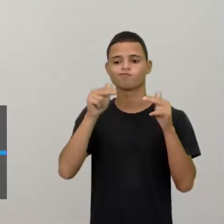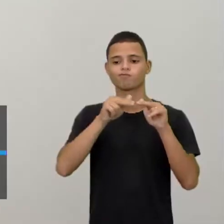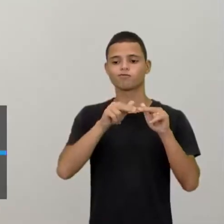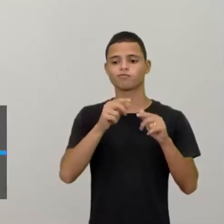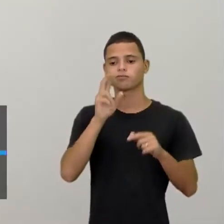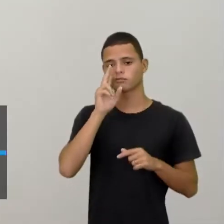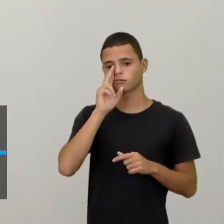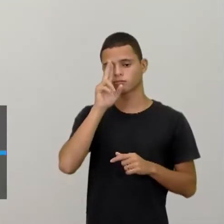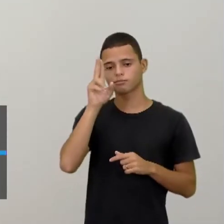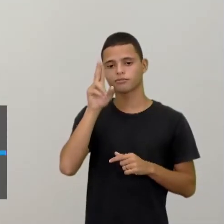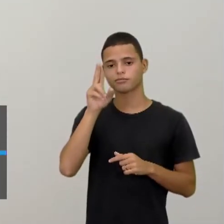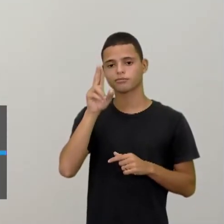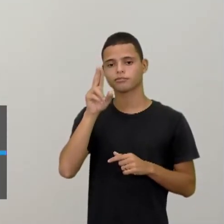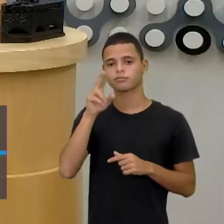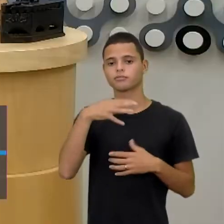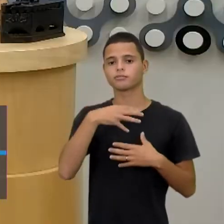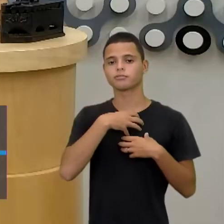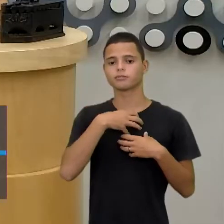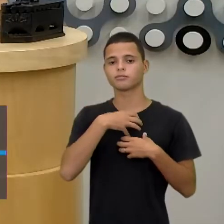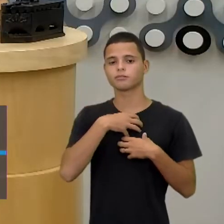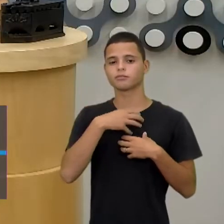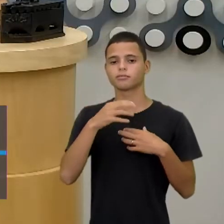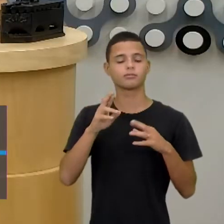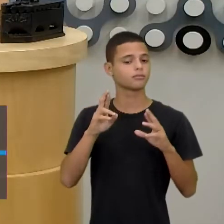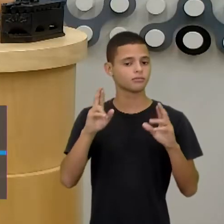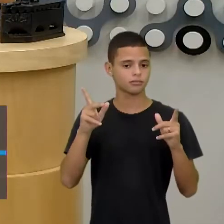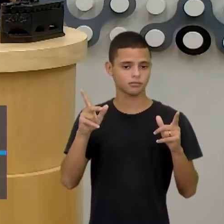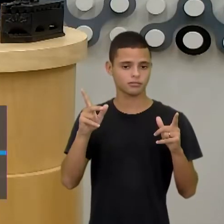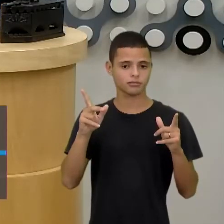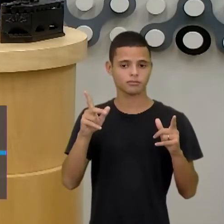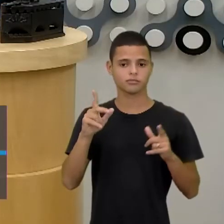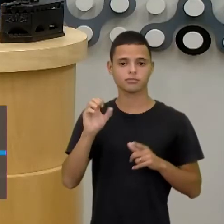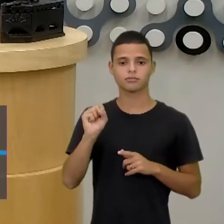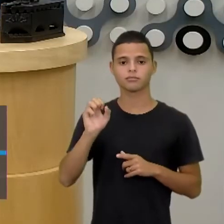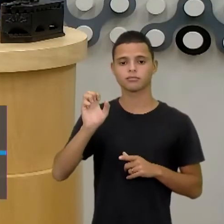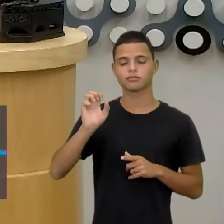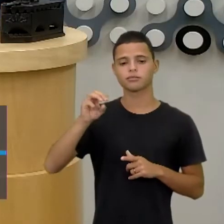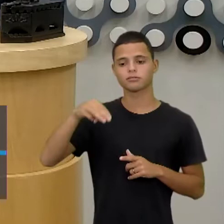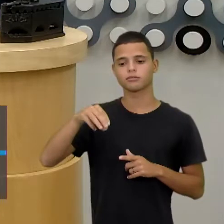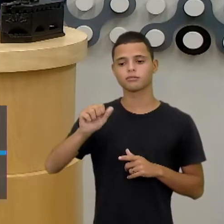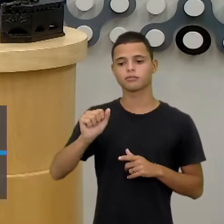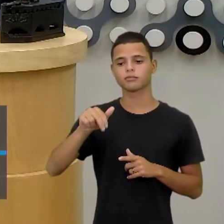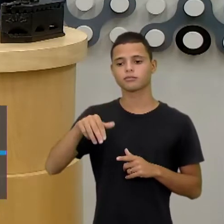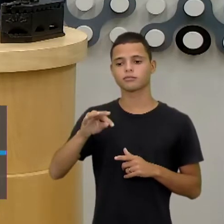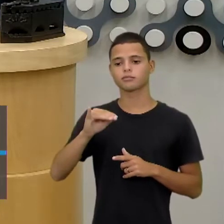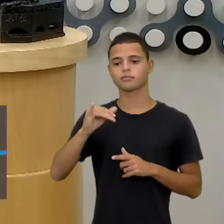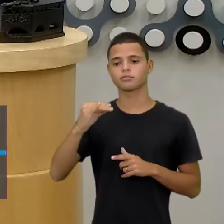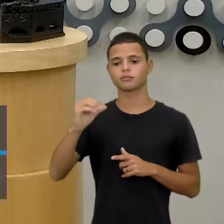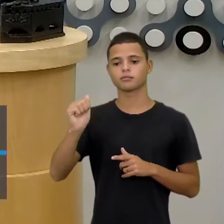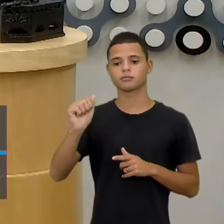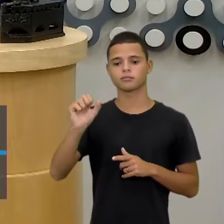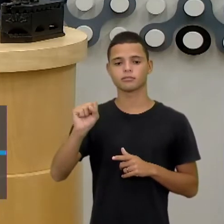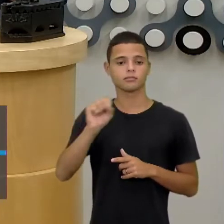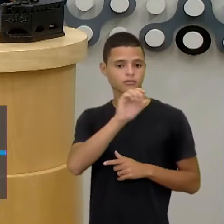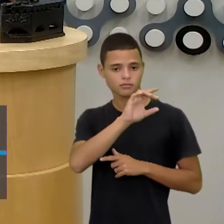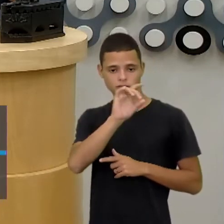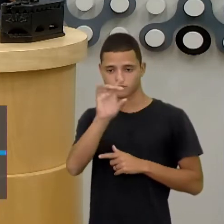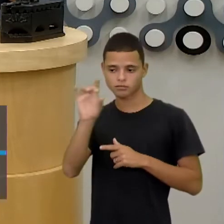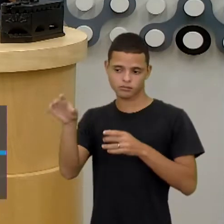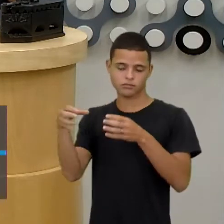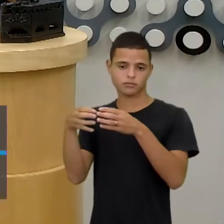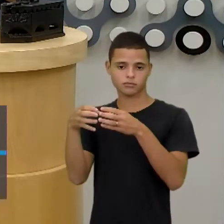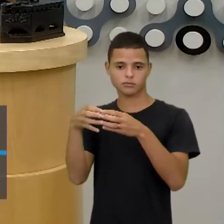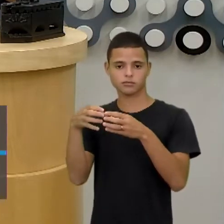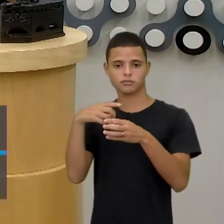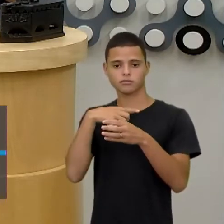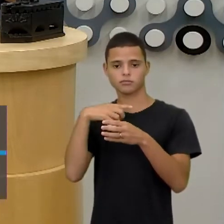é semântica? Isso. Que eu não sabia, eu não conheço semântica. Semântica está sempre relacionada aos sentidos. Mas assim, cada grupo dá